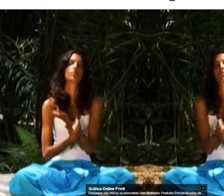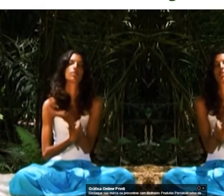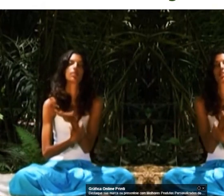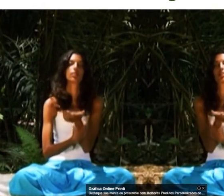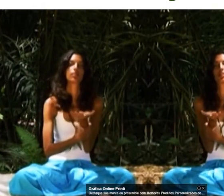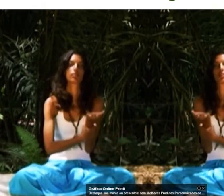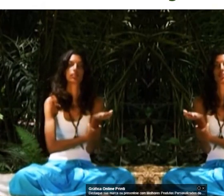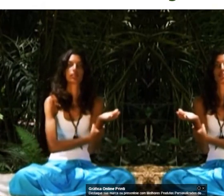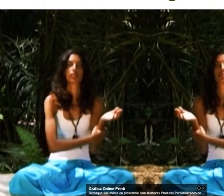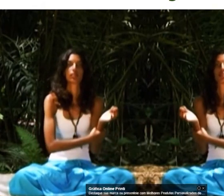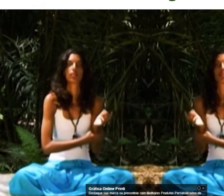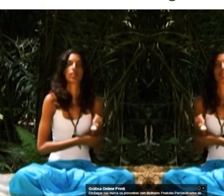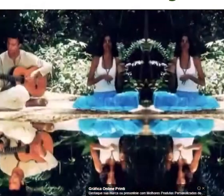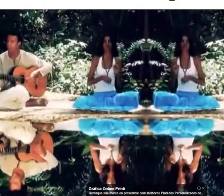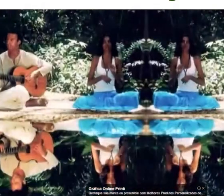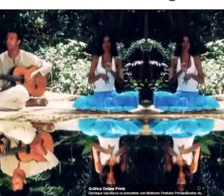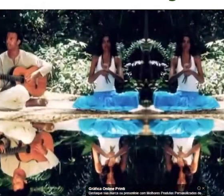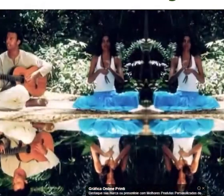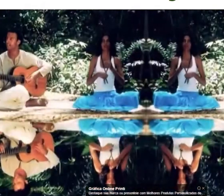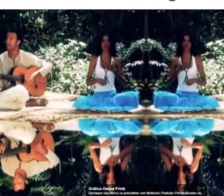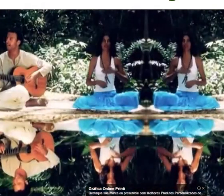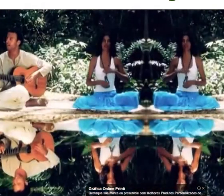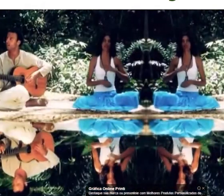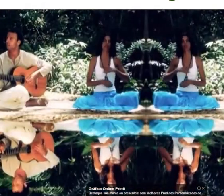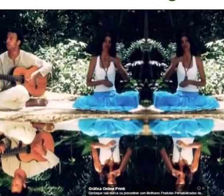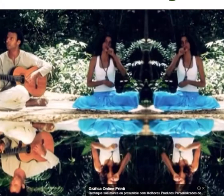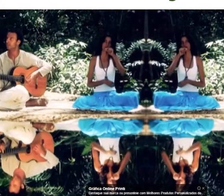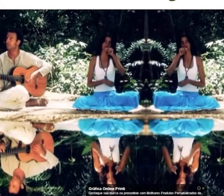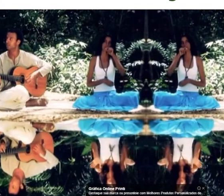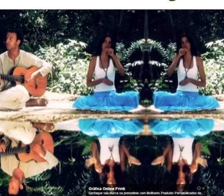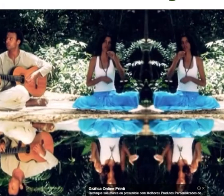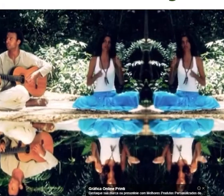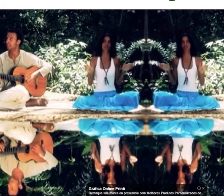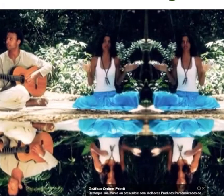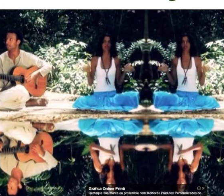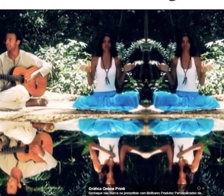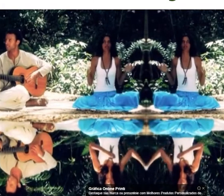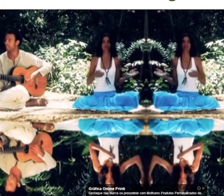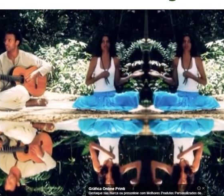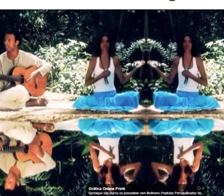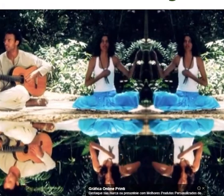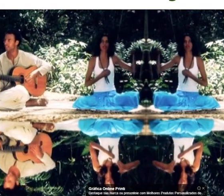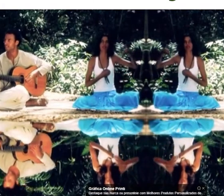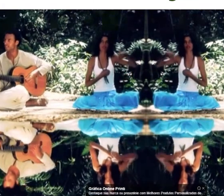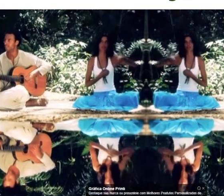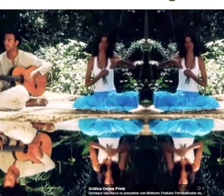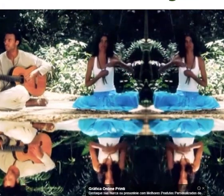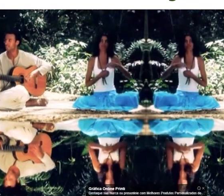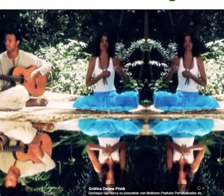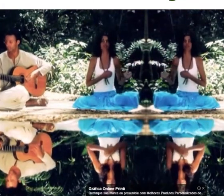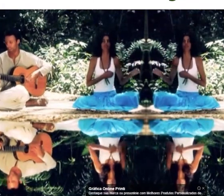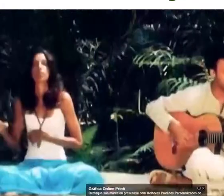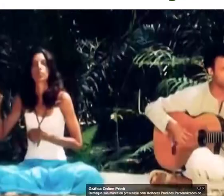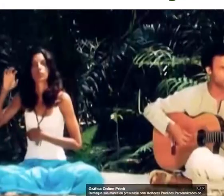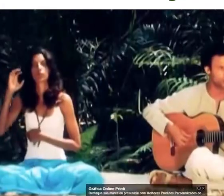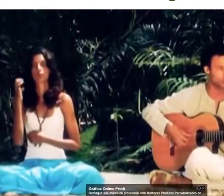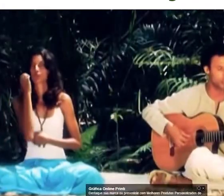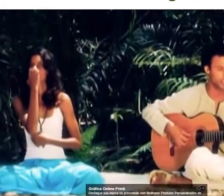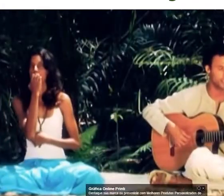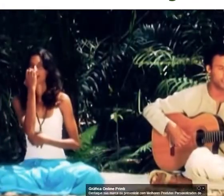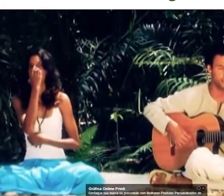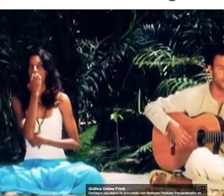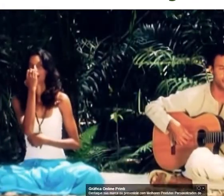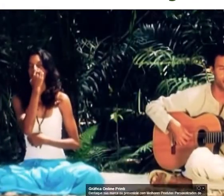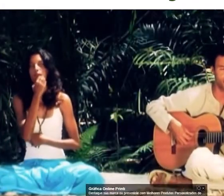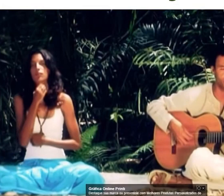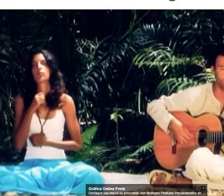desabrochar Espere calmo, veja a flota pra chegar Escute